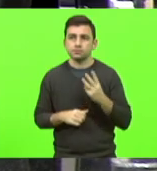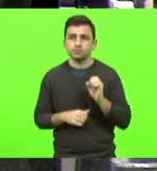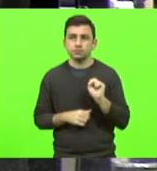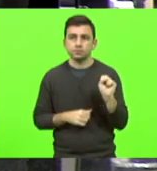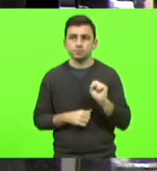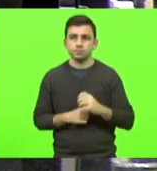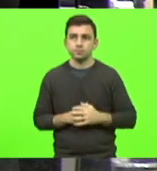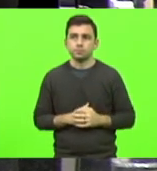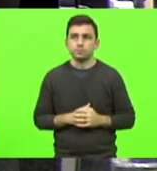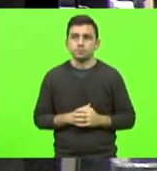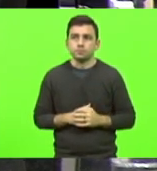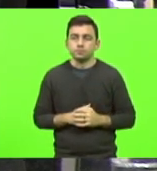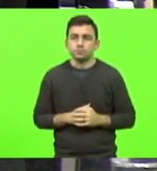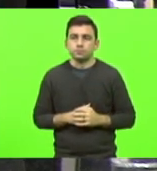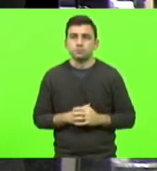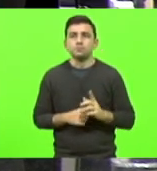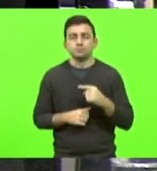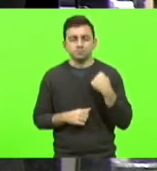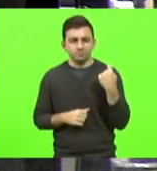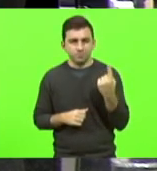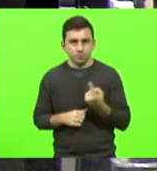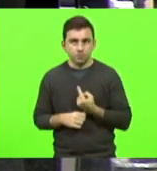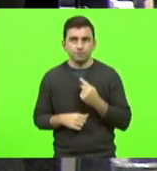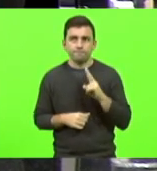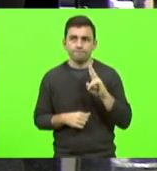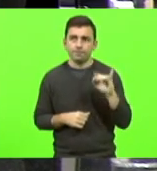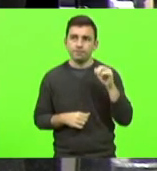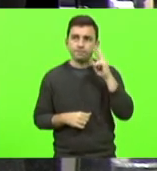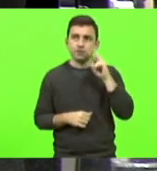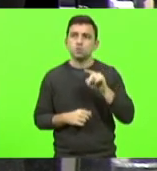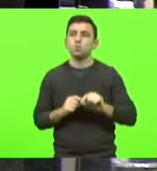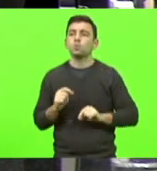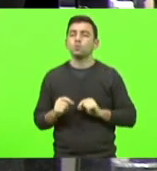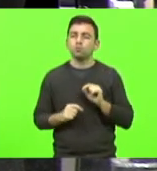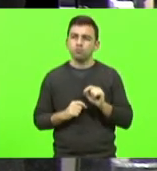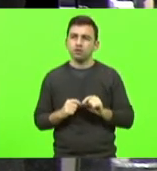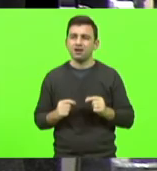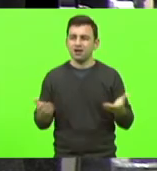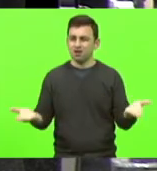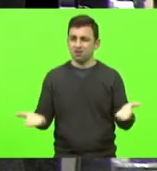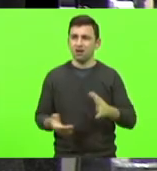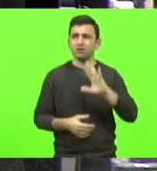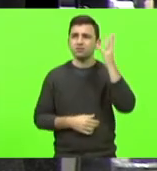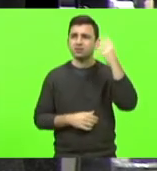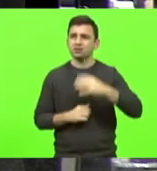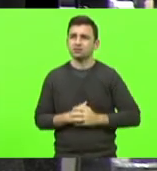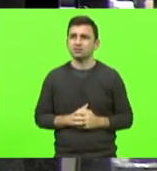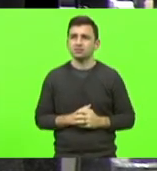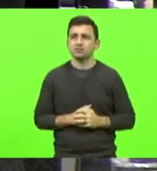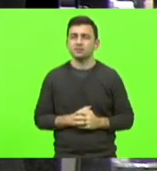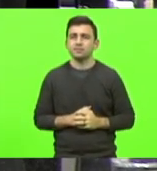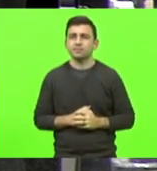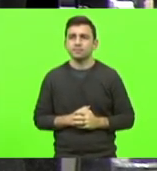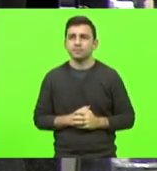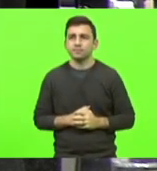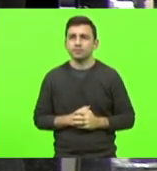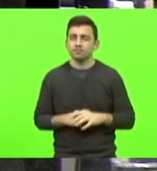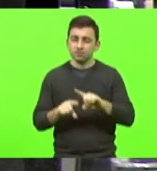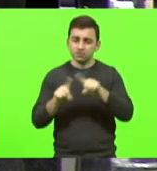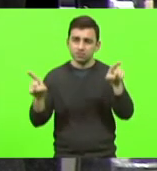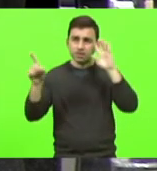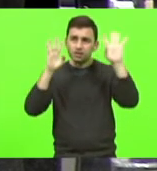segundos que nós iremos ver uma coisa dessa se você